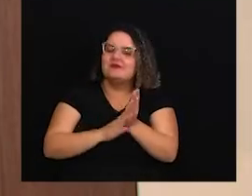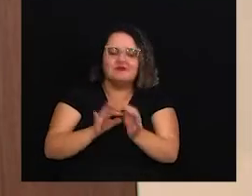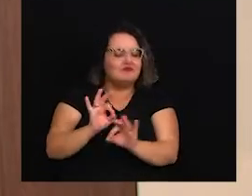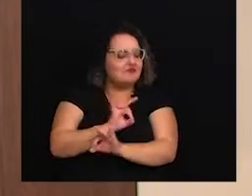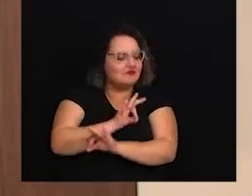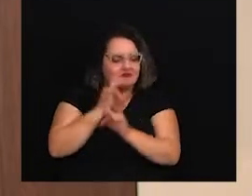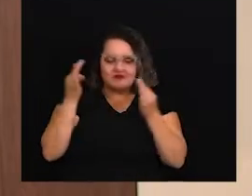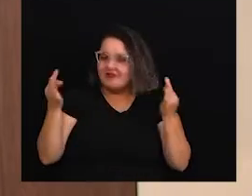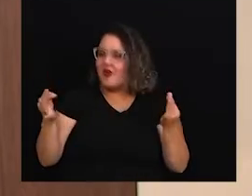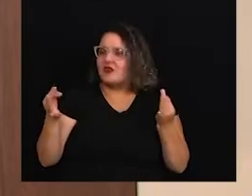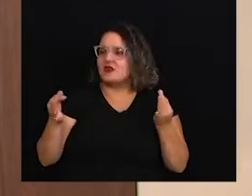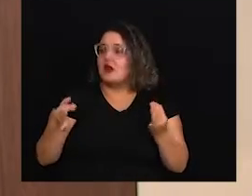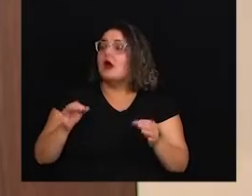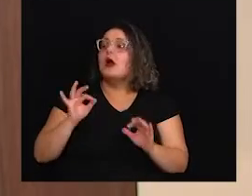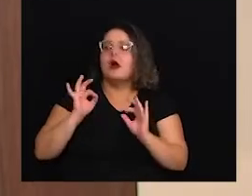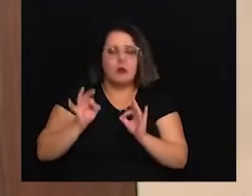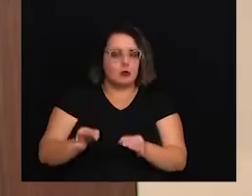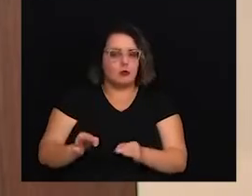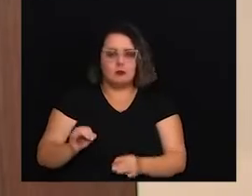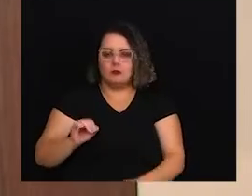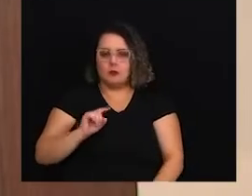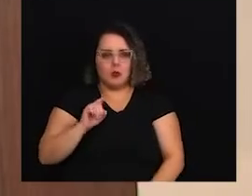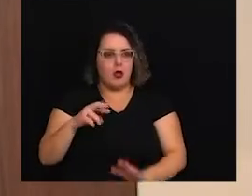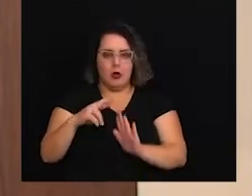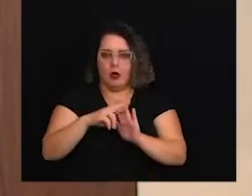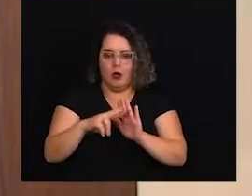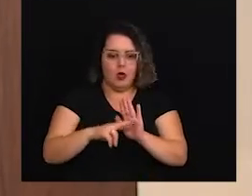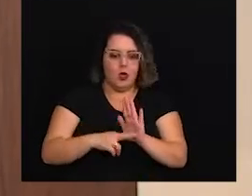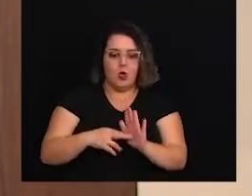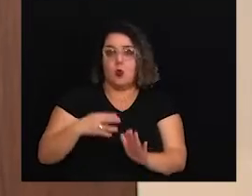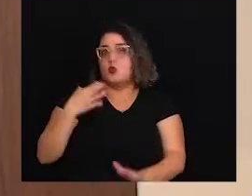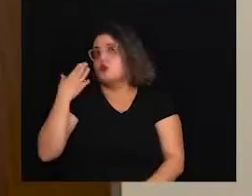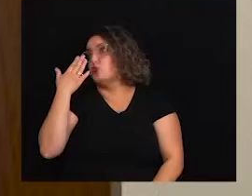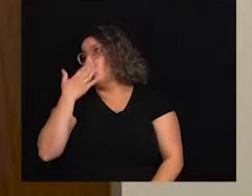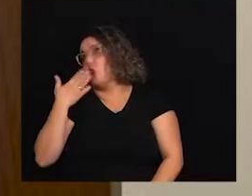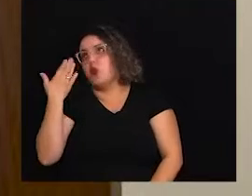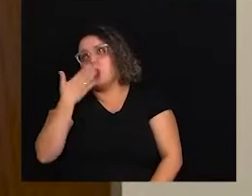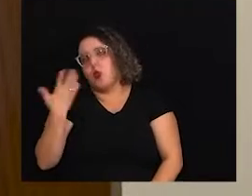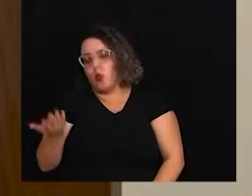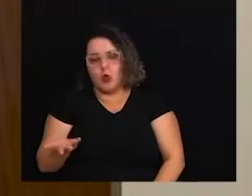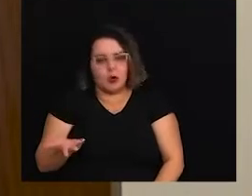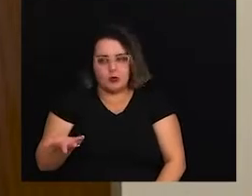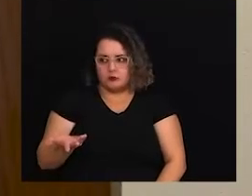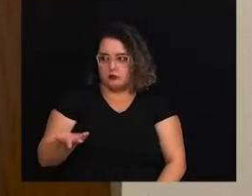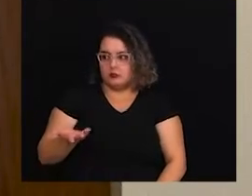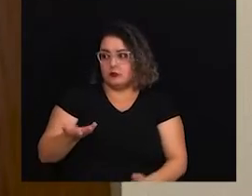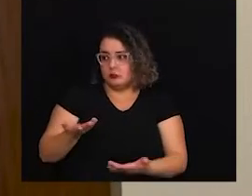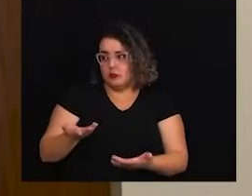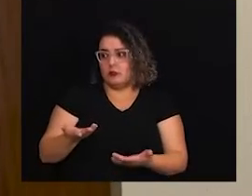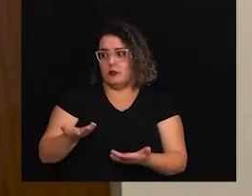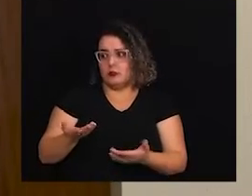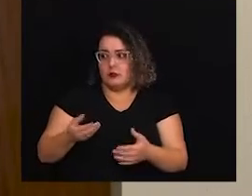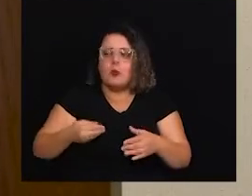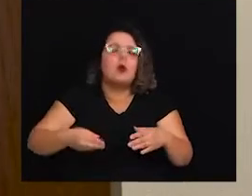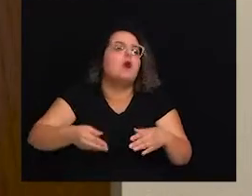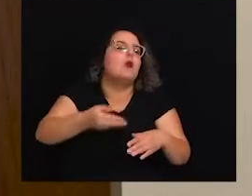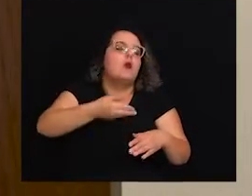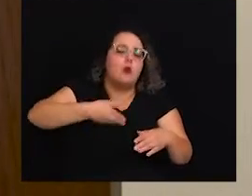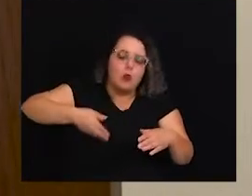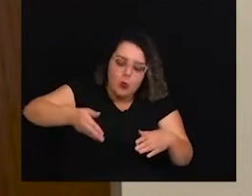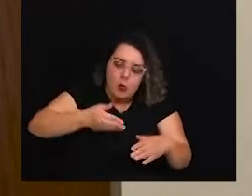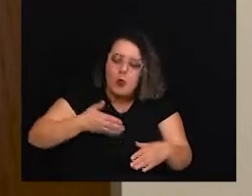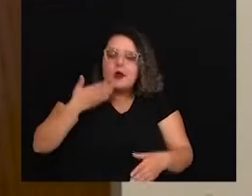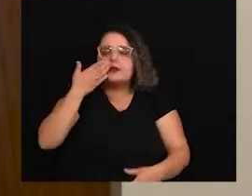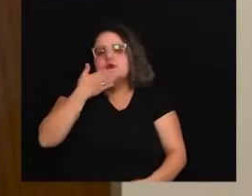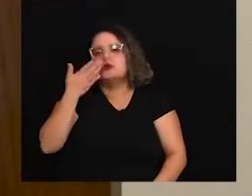ótimo. Realmente, não fica aquela receita super doce, adocicada. Não. Por mais que a gente coloque o